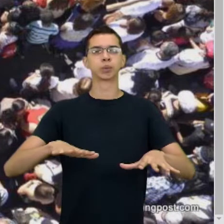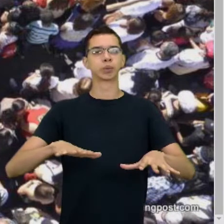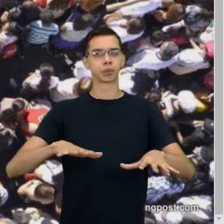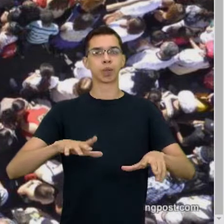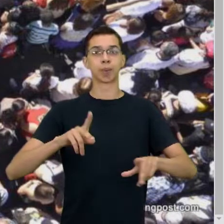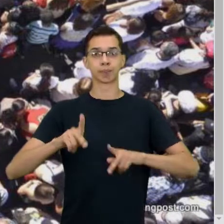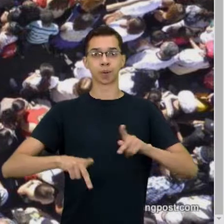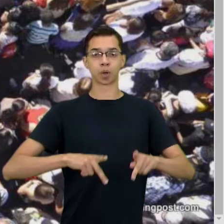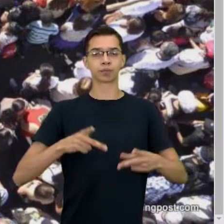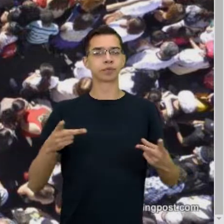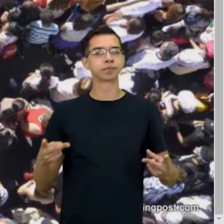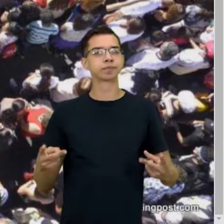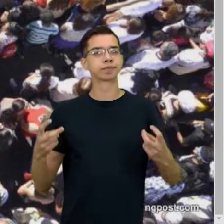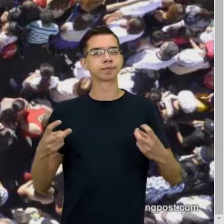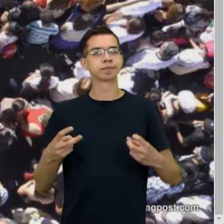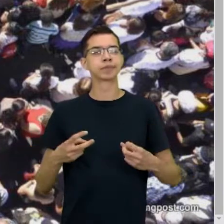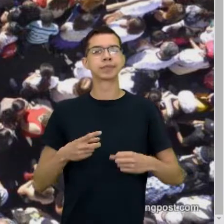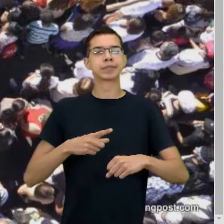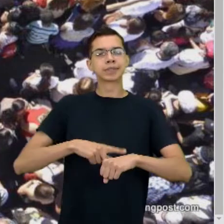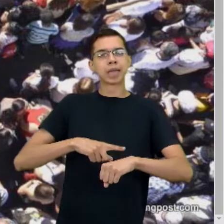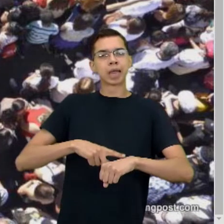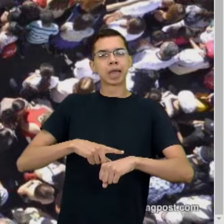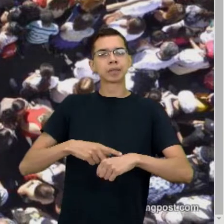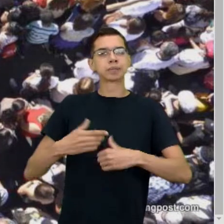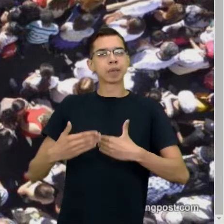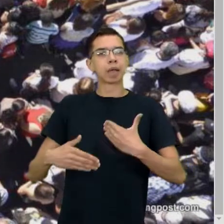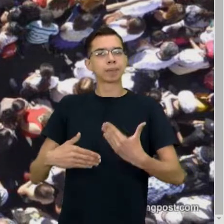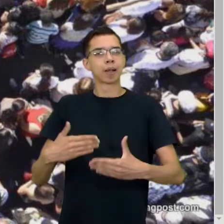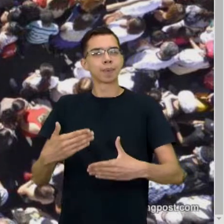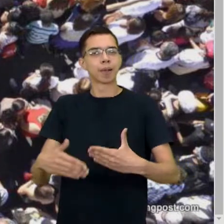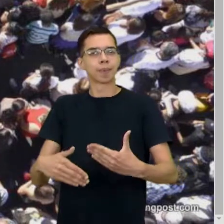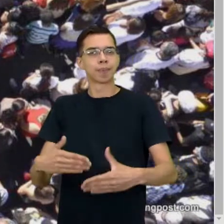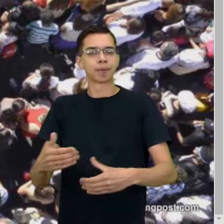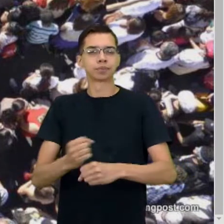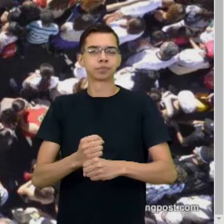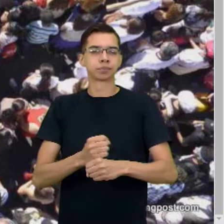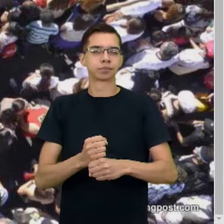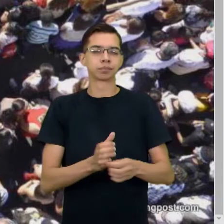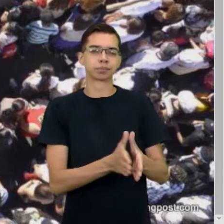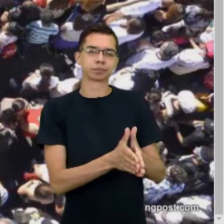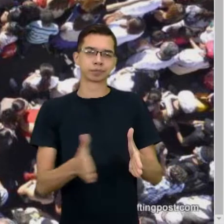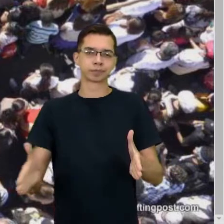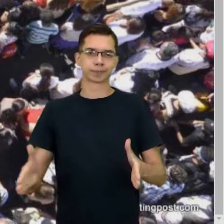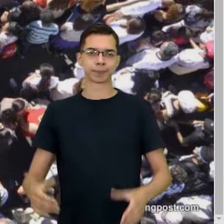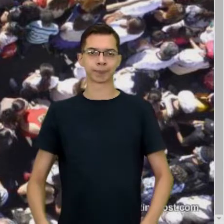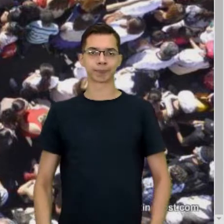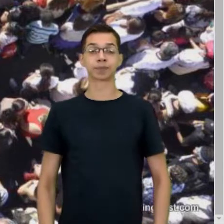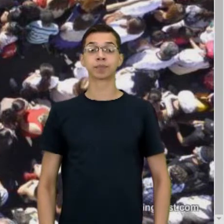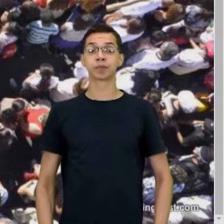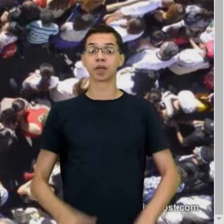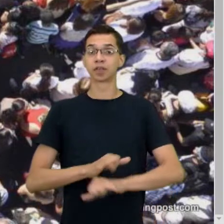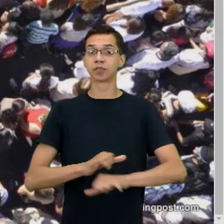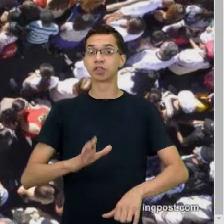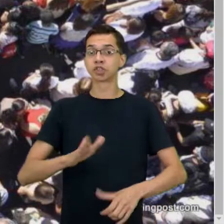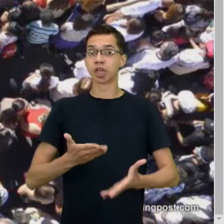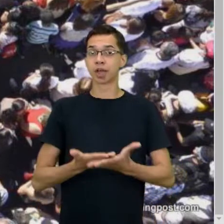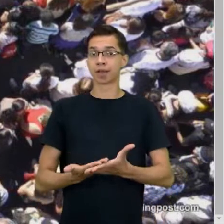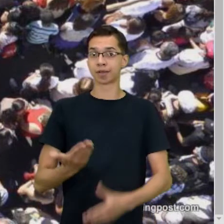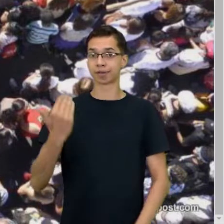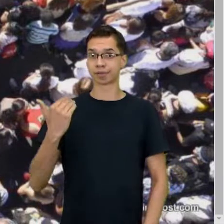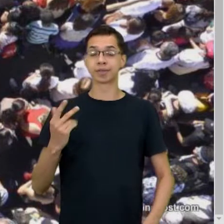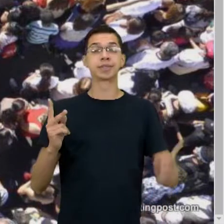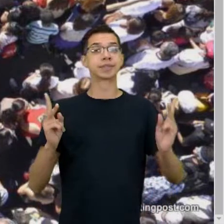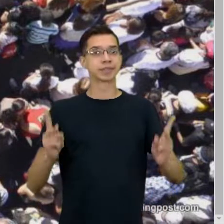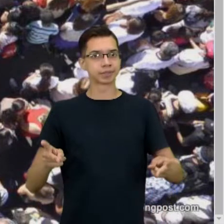desenvolvimento de políticas e programas governamentais. É o que a gente está falando já em aulas anteriores para vocês. Toda vez que faz